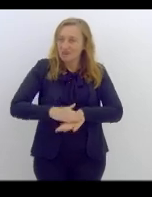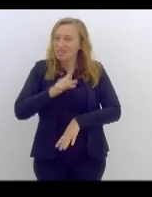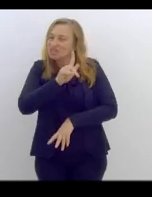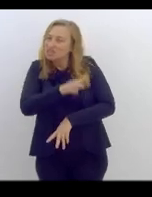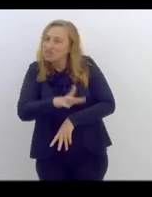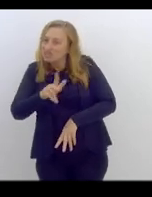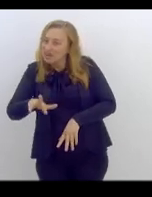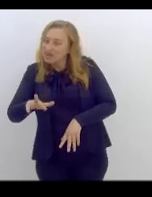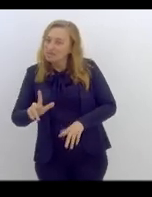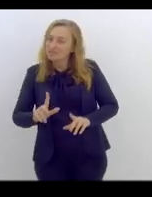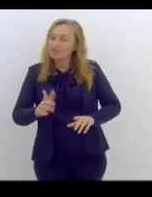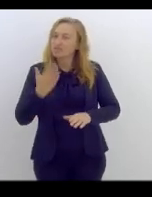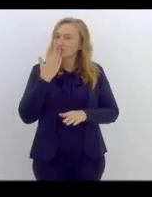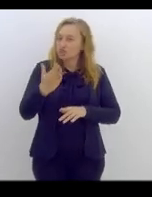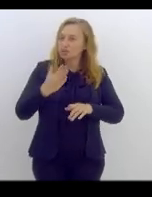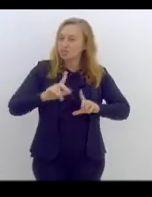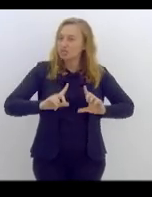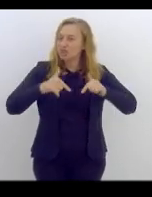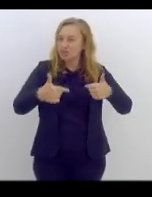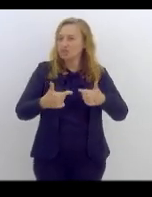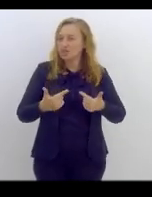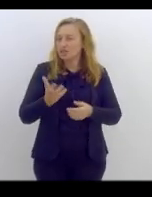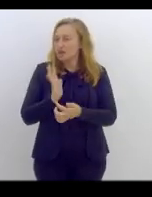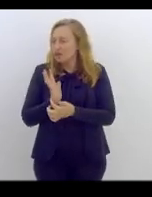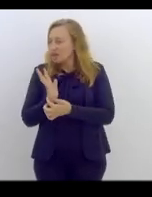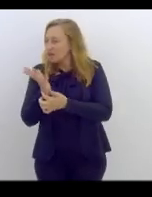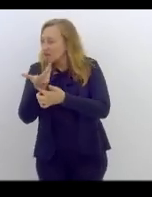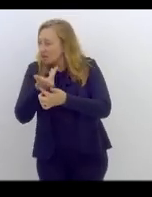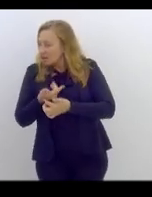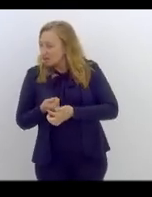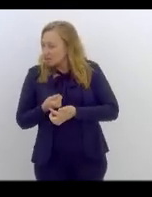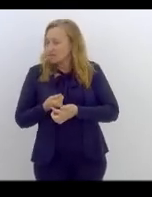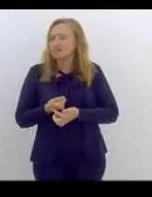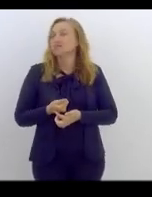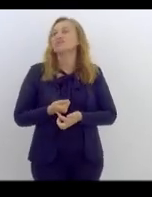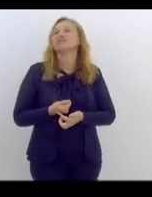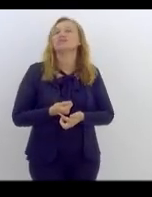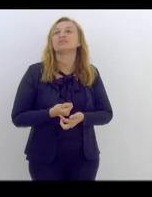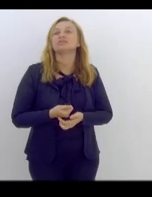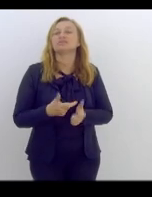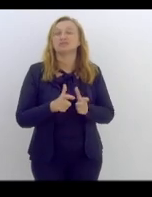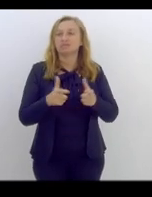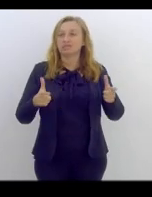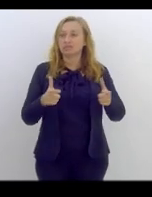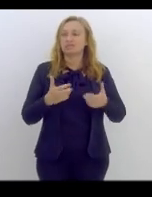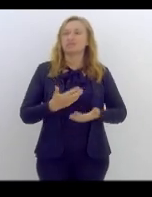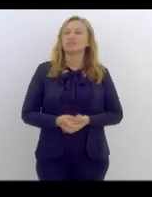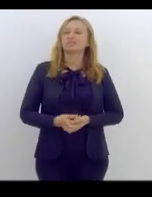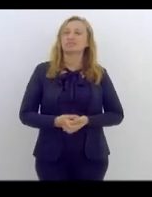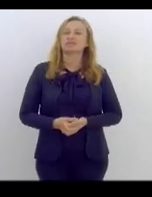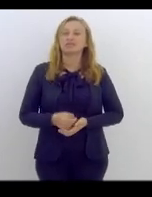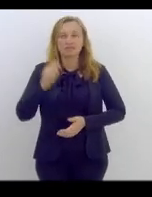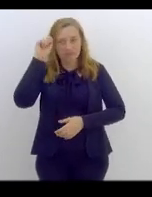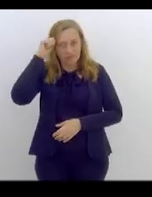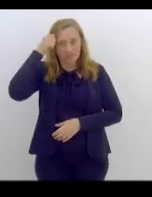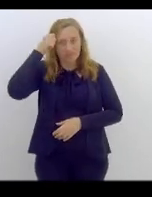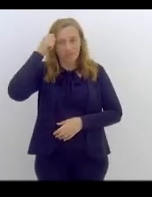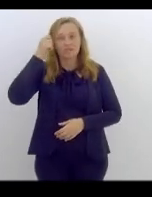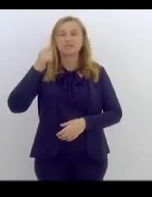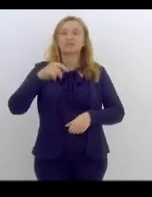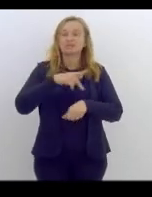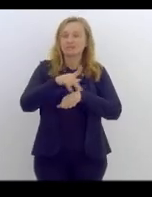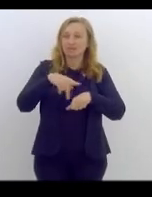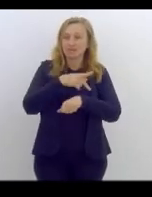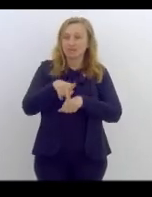diversos tipos de manifestação artística. Ele realmente foi um grande Midas da arte preta desse país.